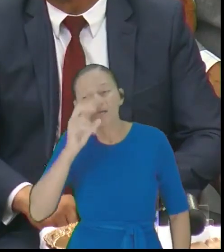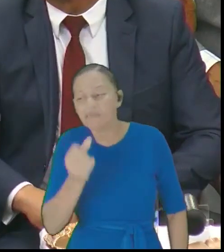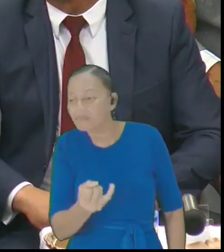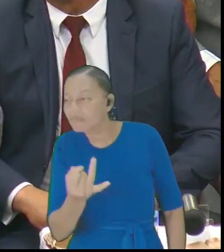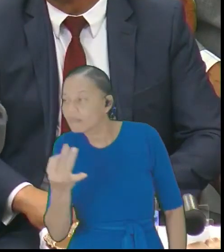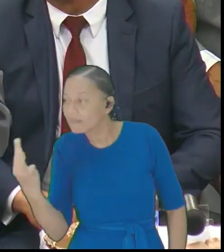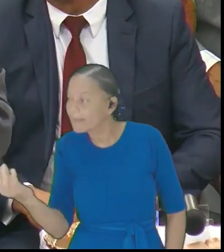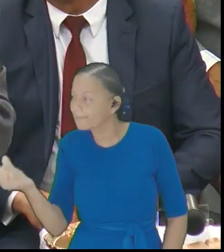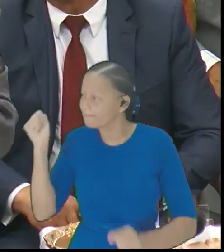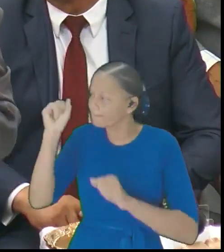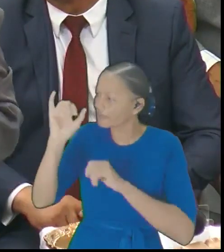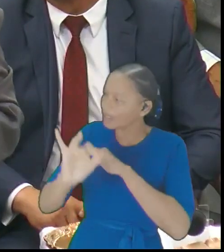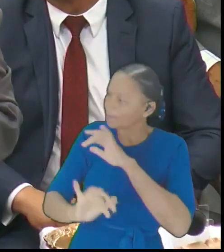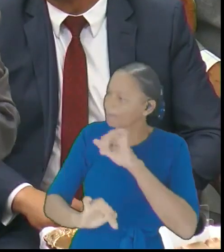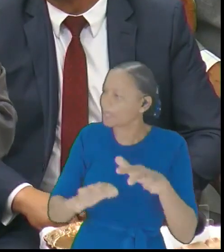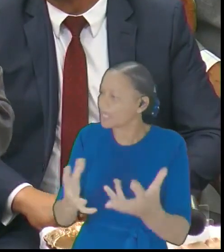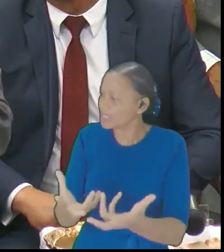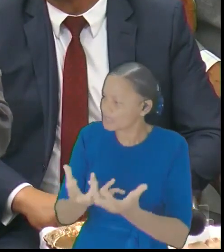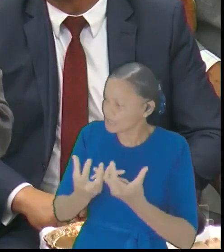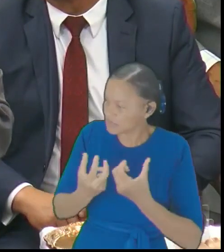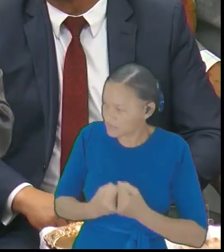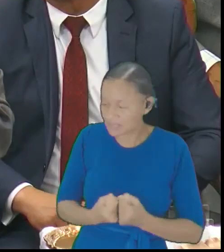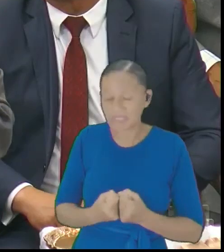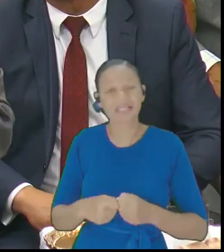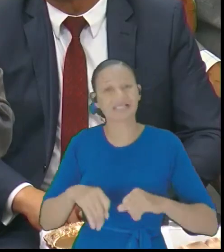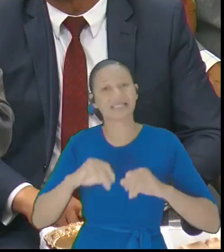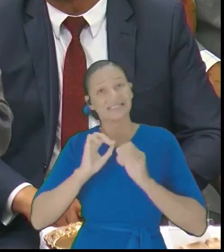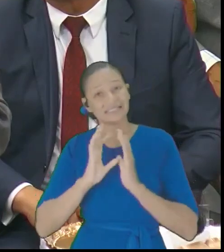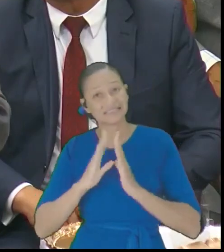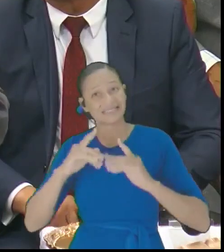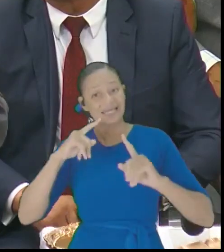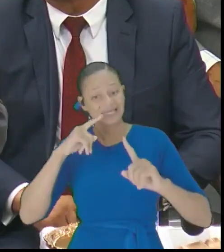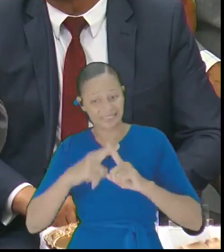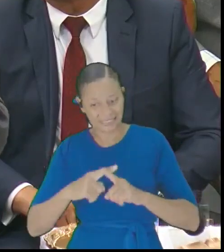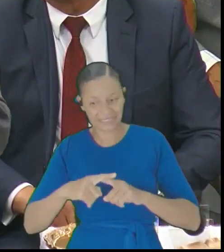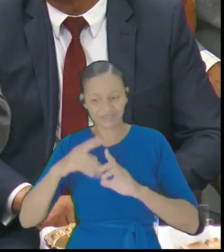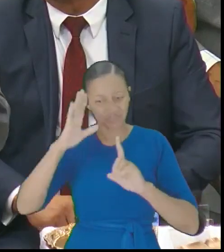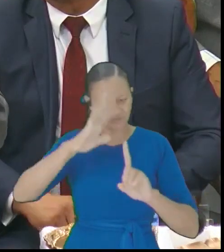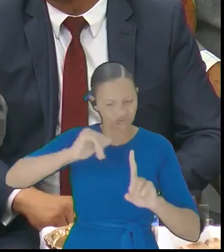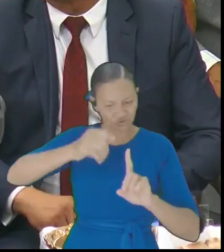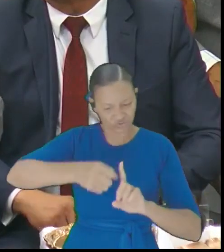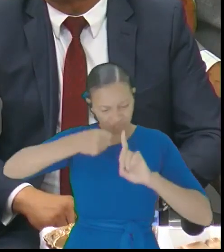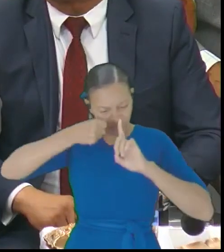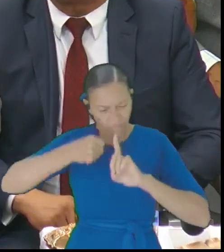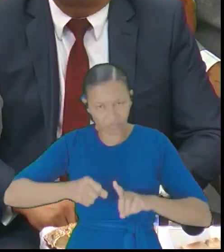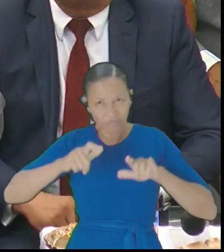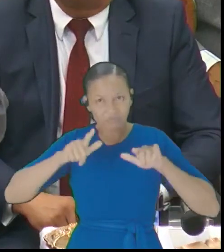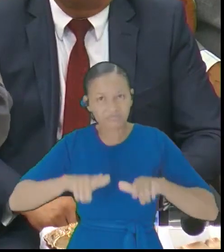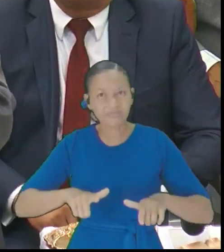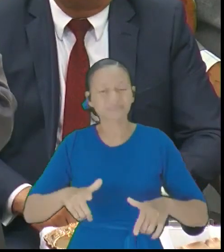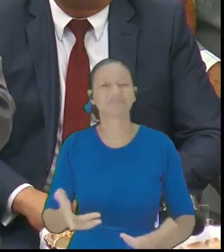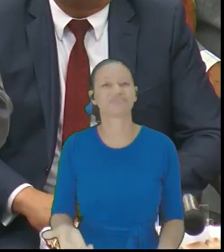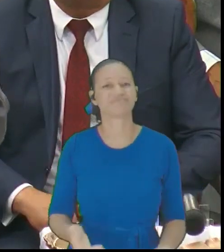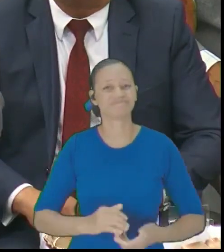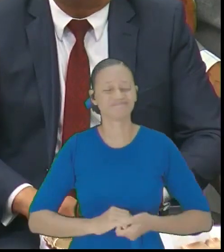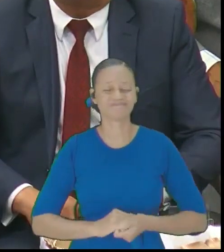quantas bênçãos recebidas na igreja que Deus te estabeleceu, no lugar que Deus te plantou?